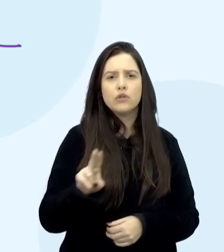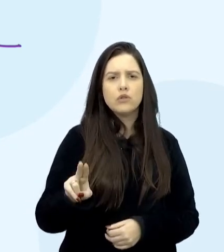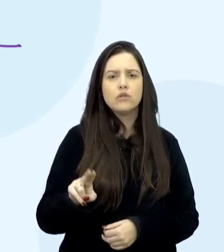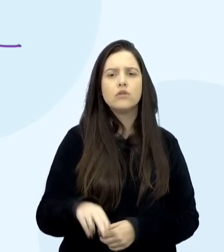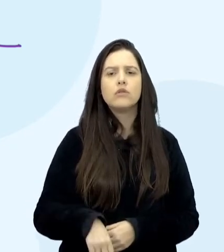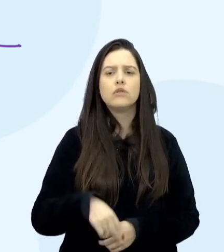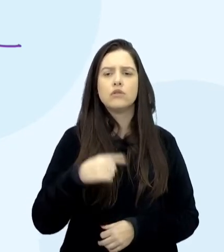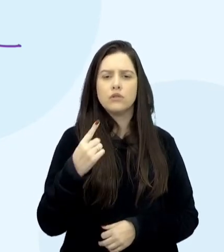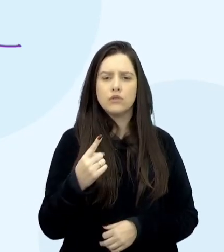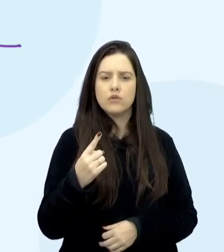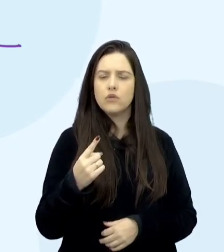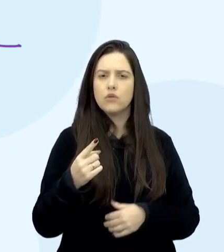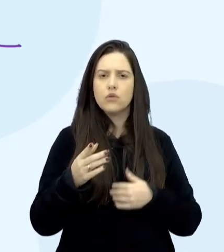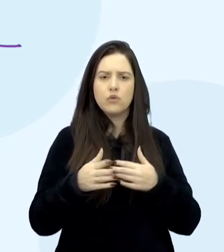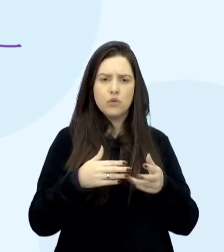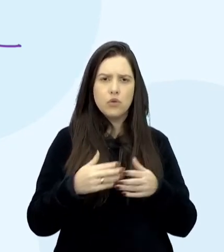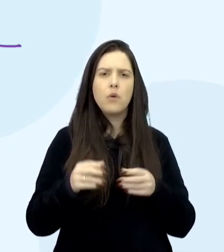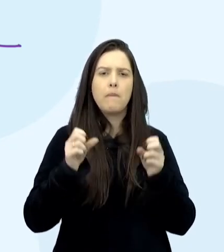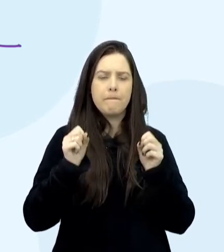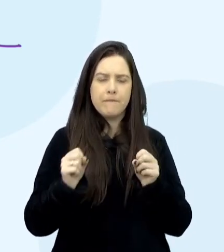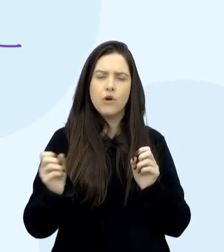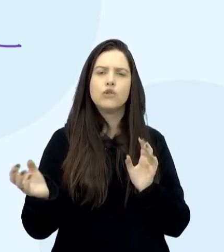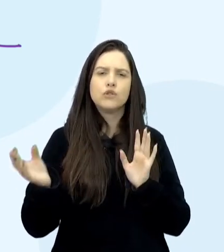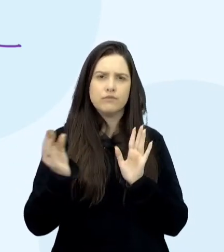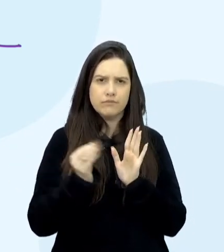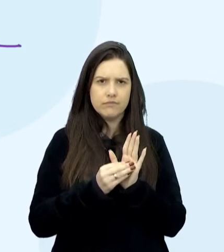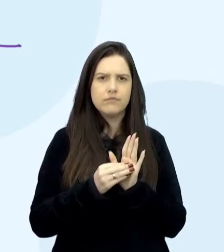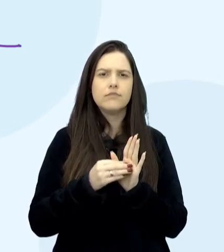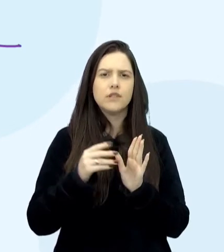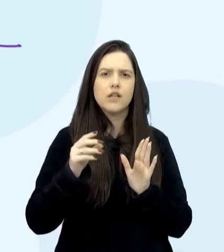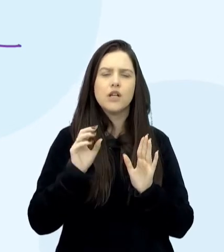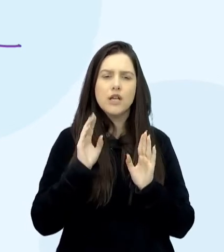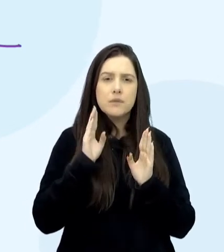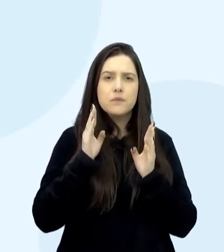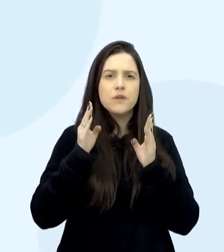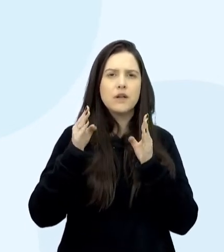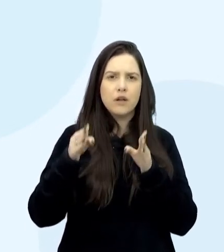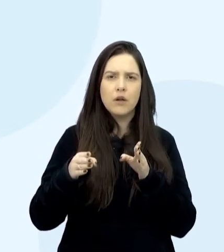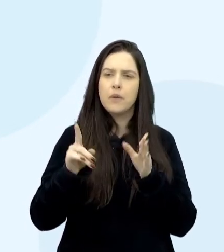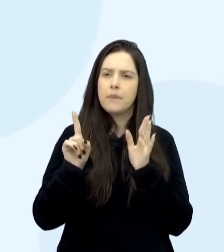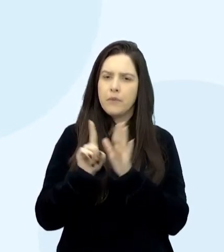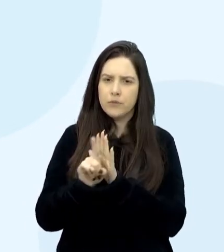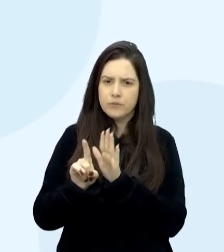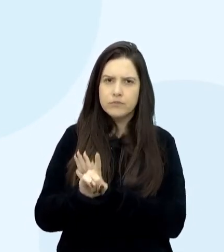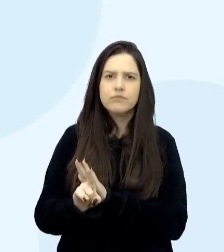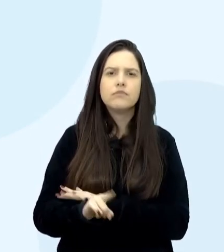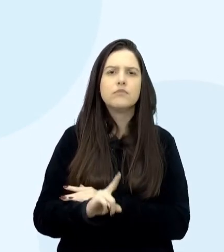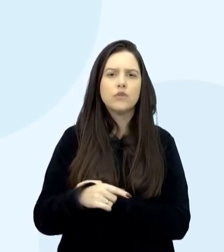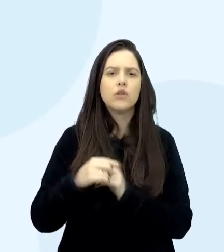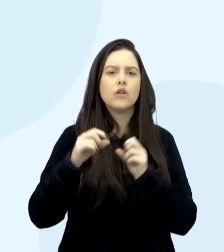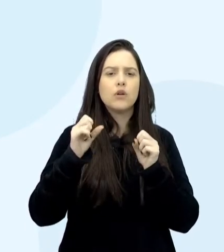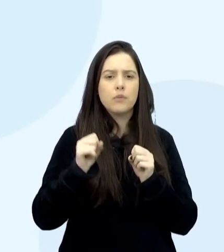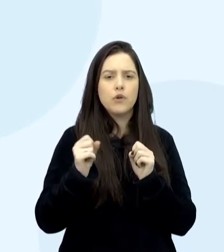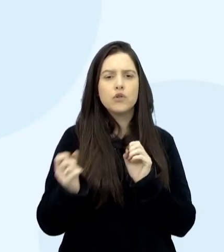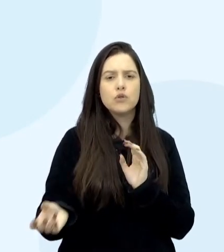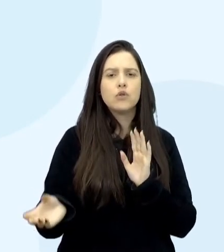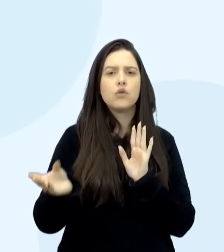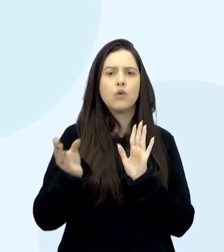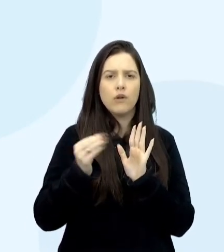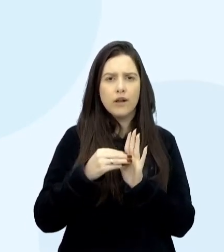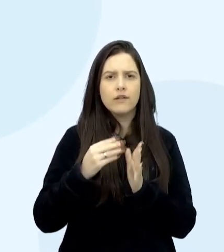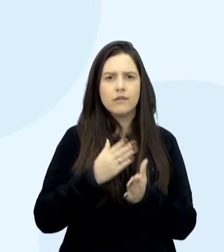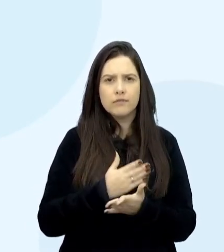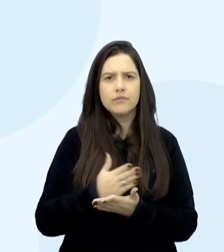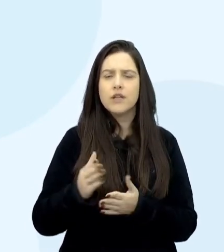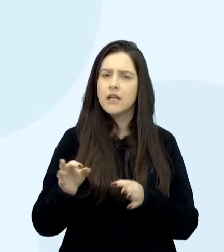D qualquer, porque isso pode também variar. Então, algebricamente, a gente pode representar desse jeito e vocês podem colocar no Excel